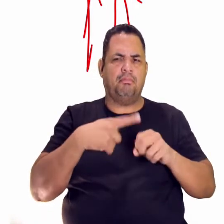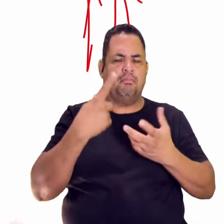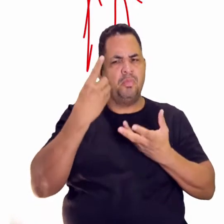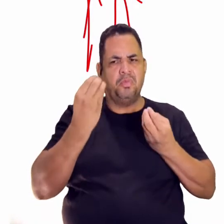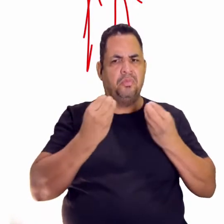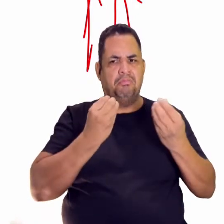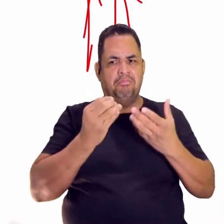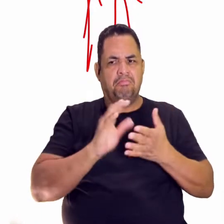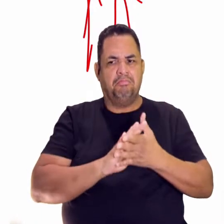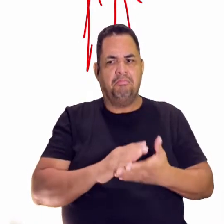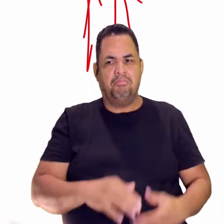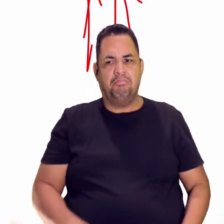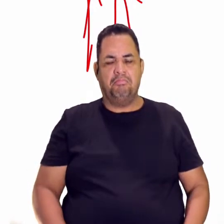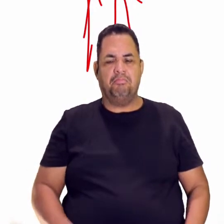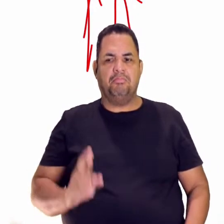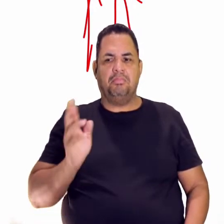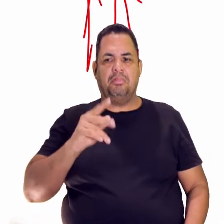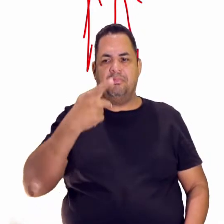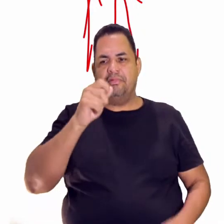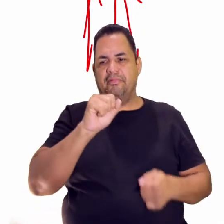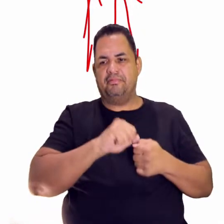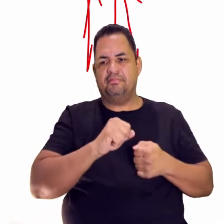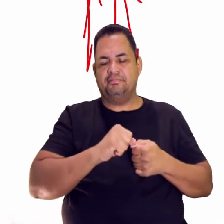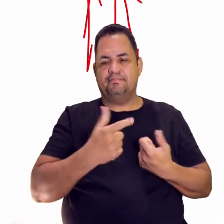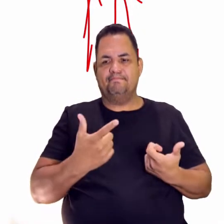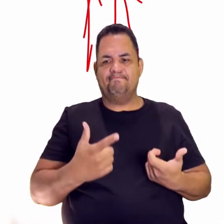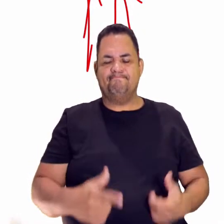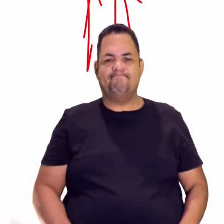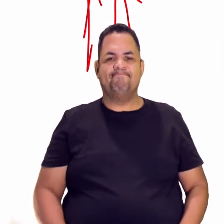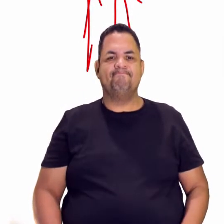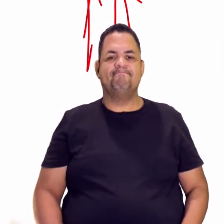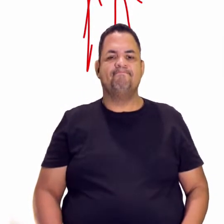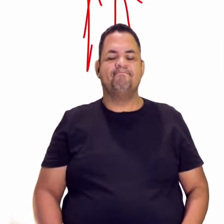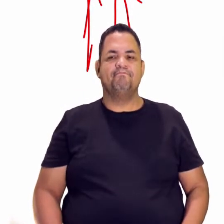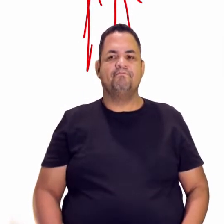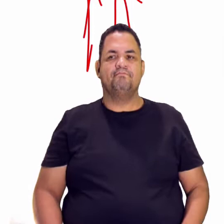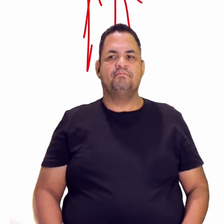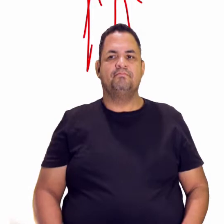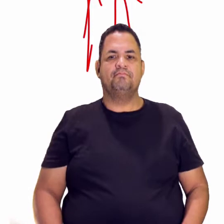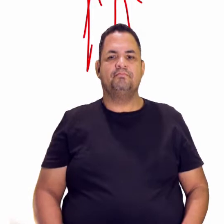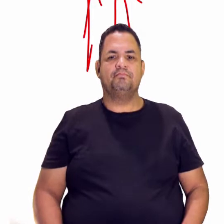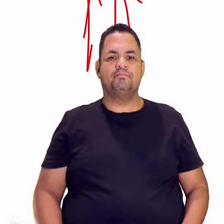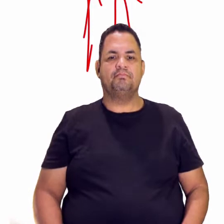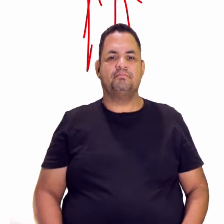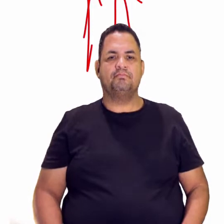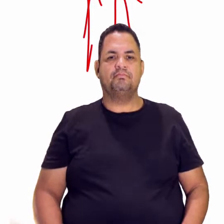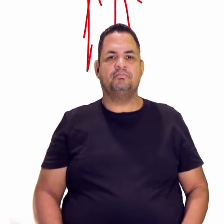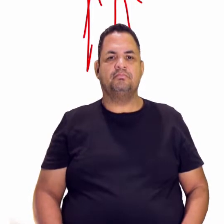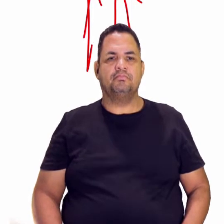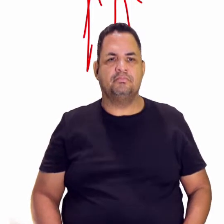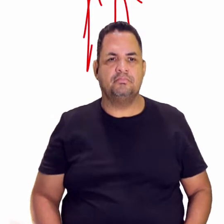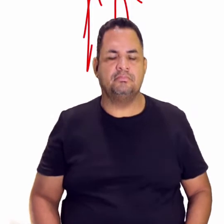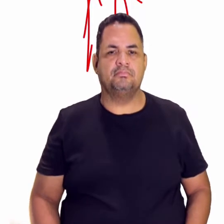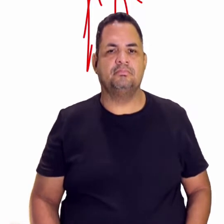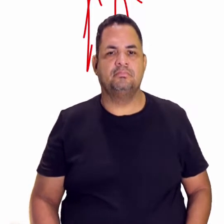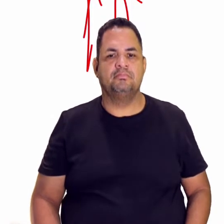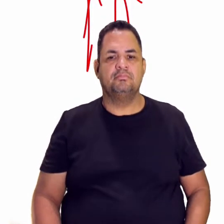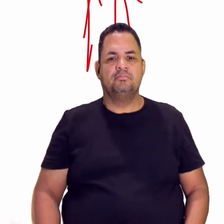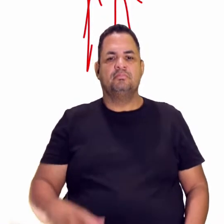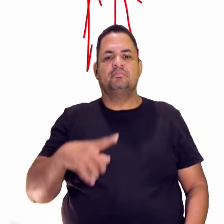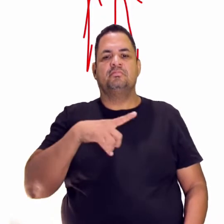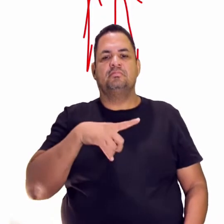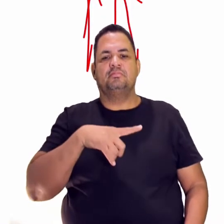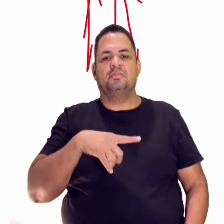fazer isso, né? Mas um outro artista, essa artista é uma artista plástica, um outro artista